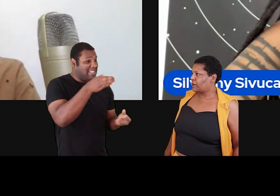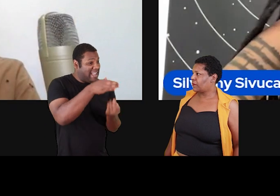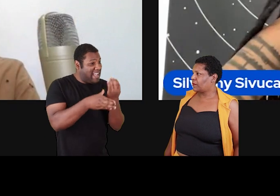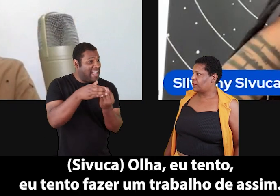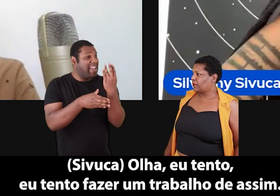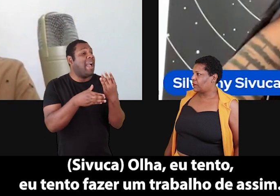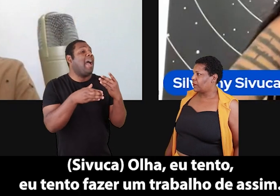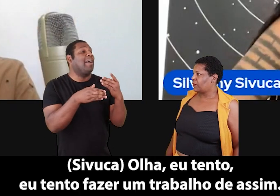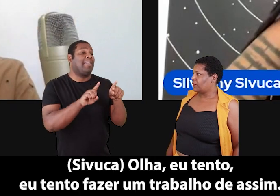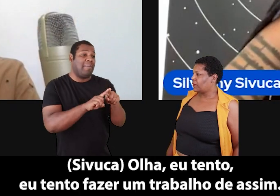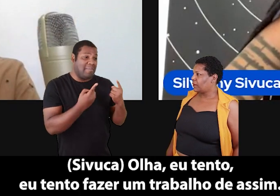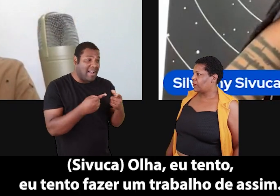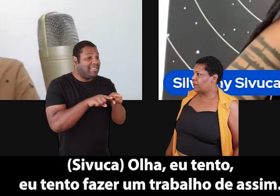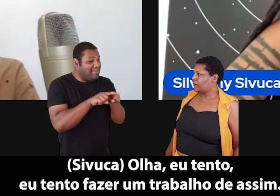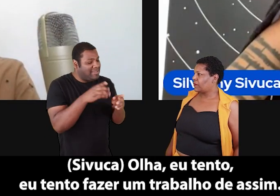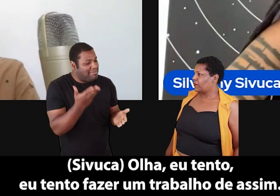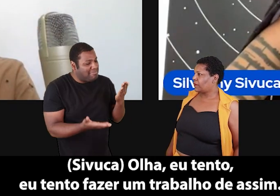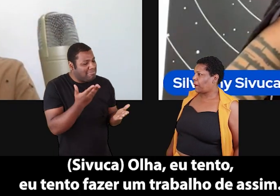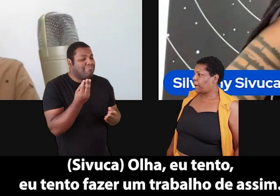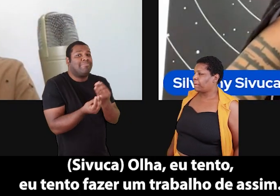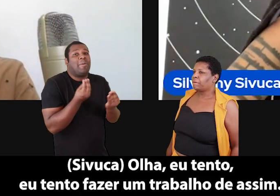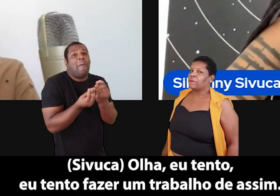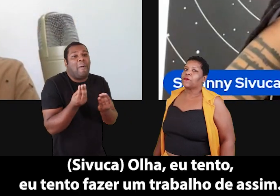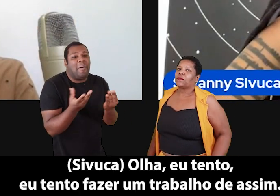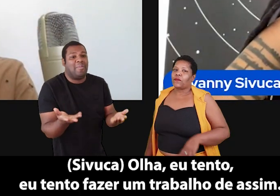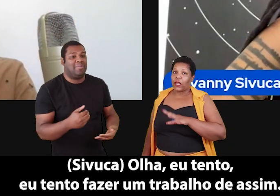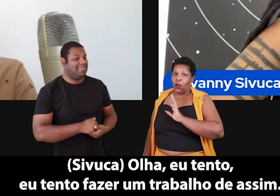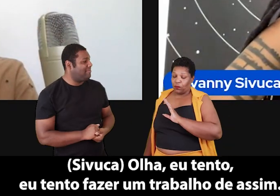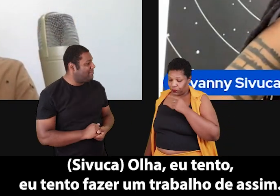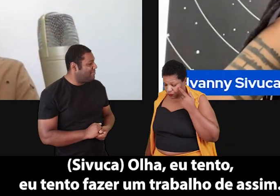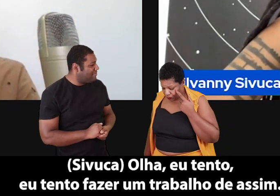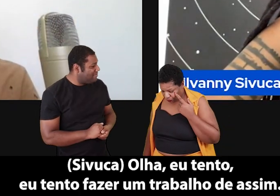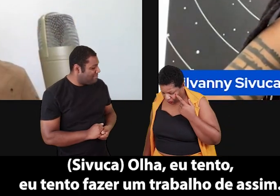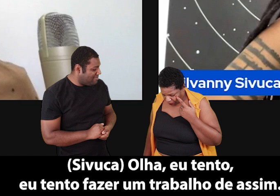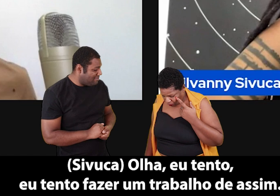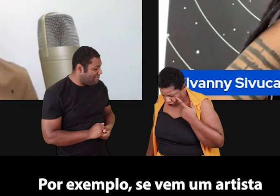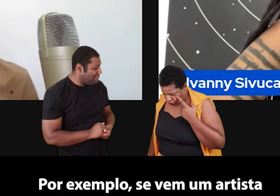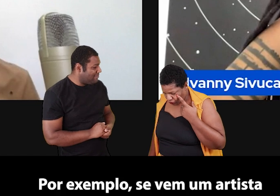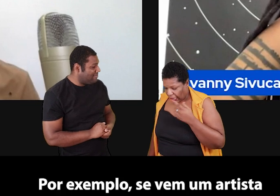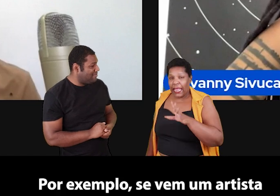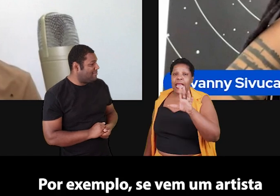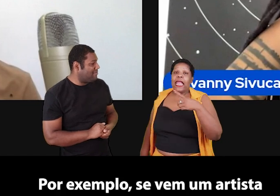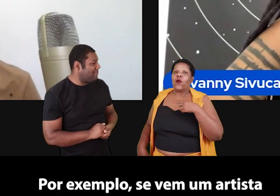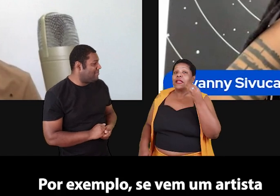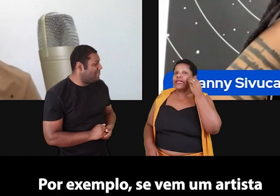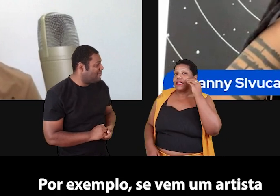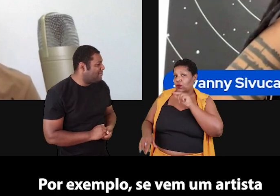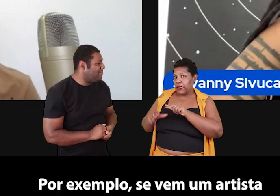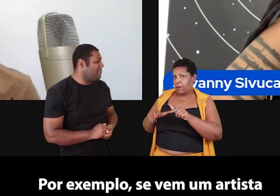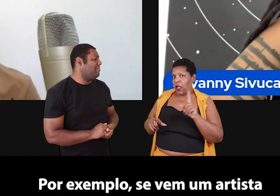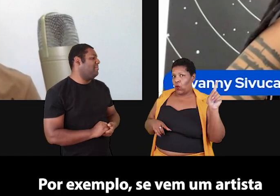demanda? olha, eu tento fazer um trabalho de assim, por exemplo, se vem um artista